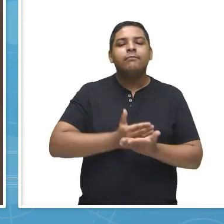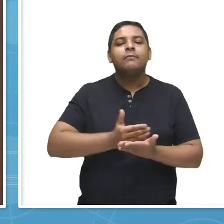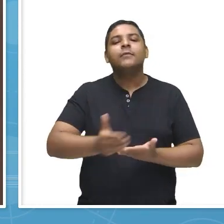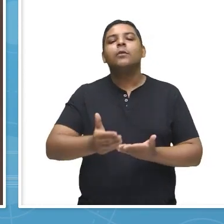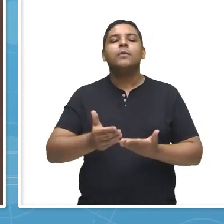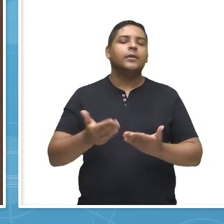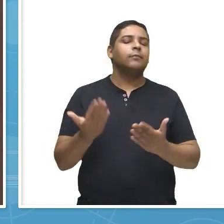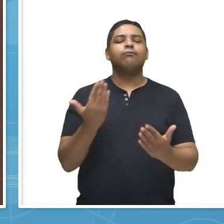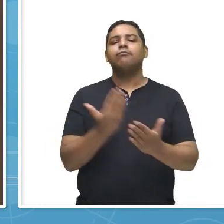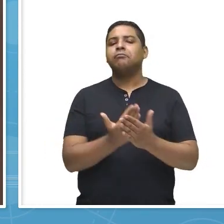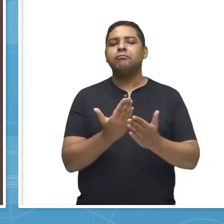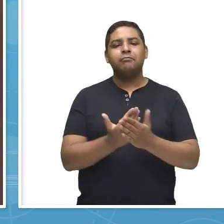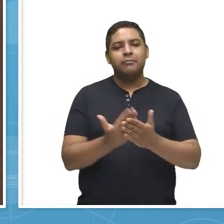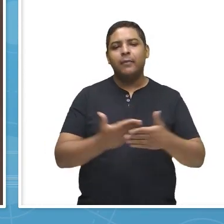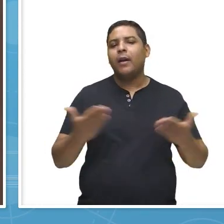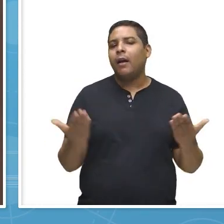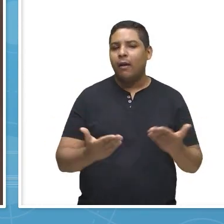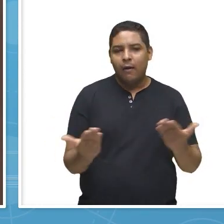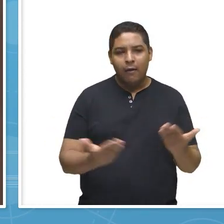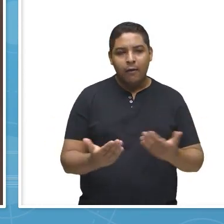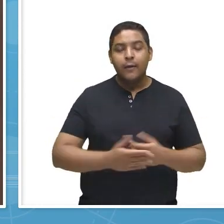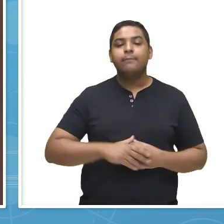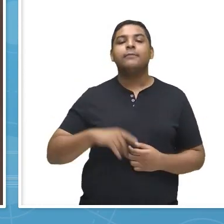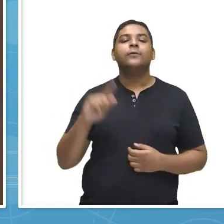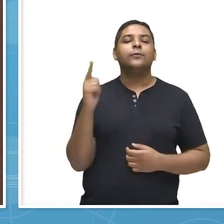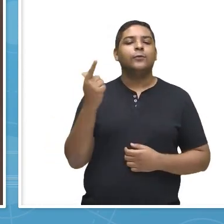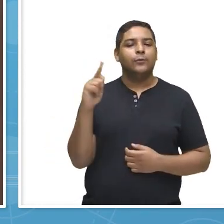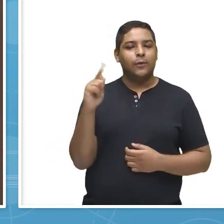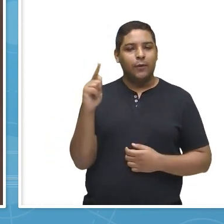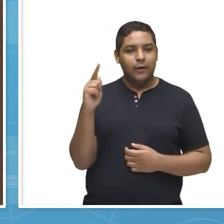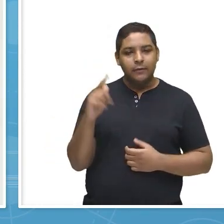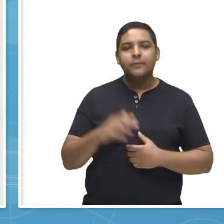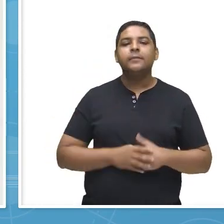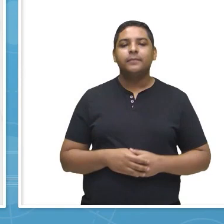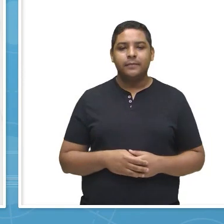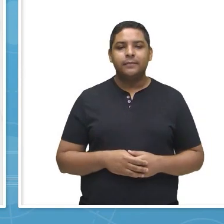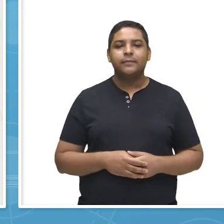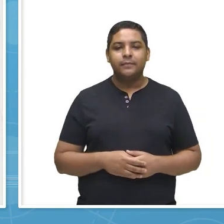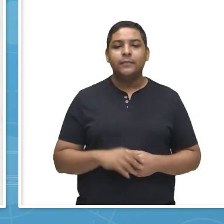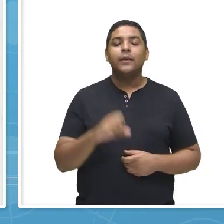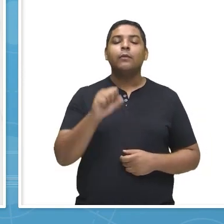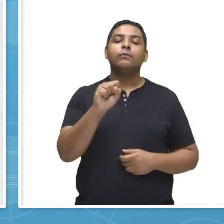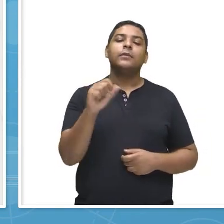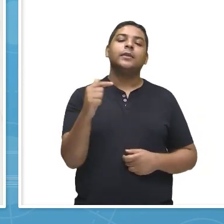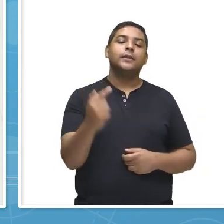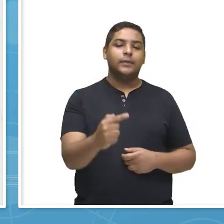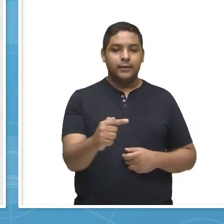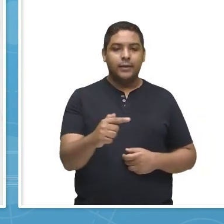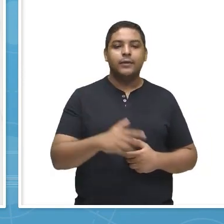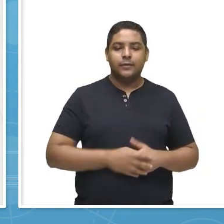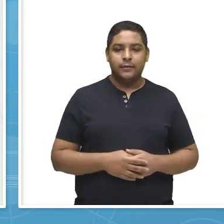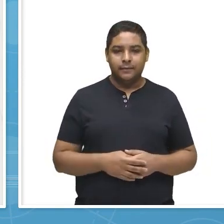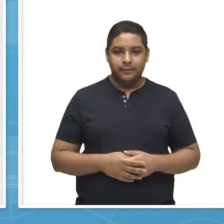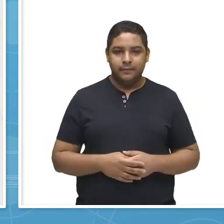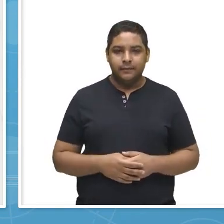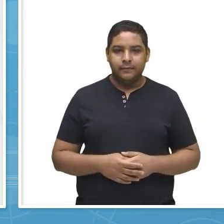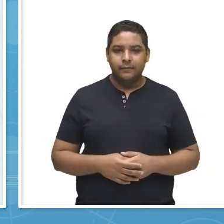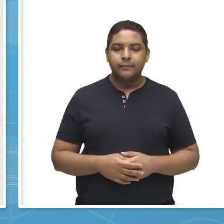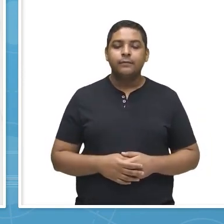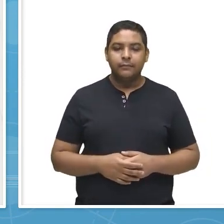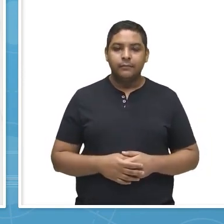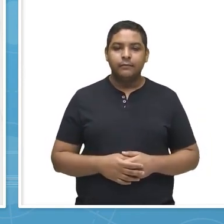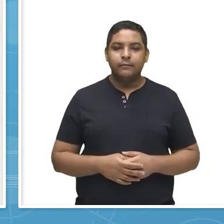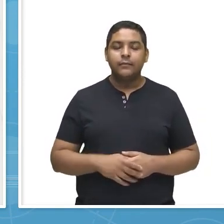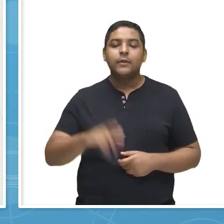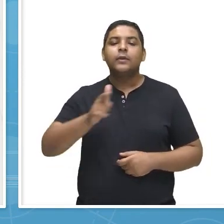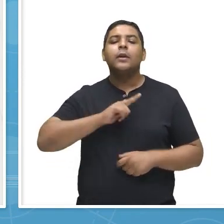uma aula. E agora é a vez de Geografia, com a nossa aula 87. Na nossa aula 87,